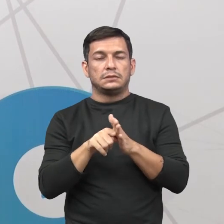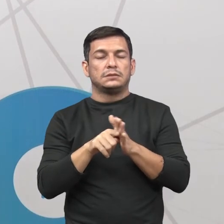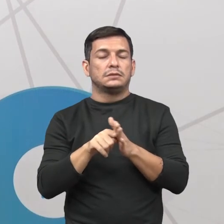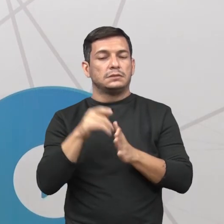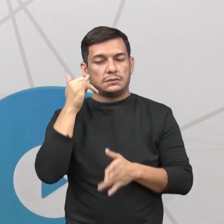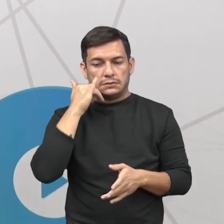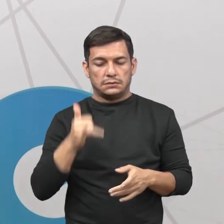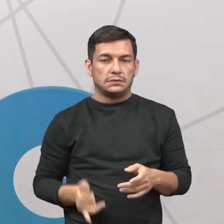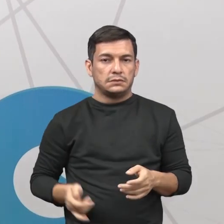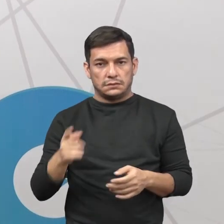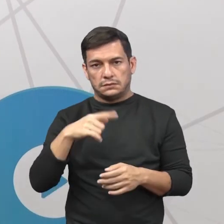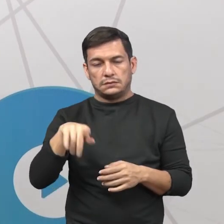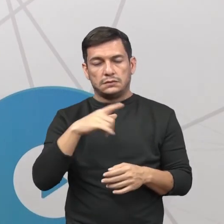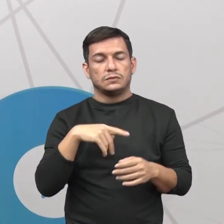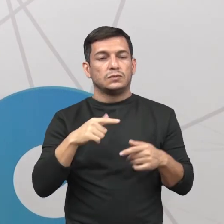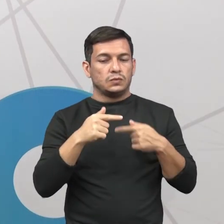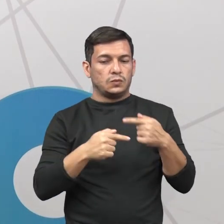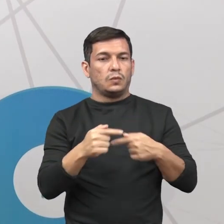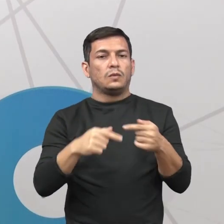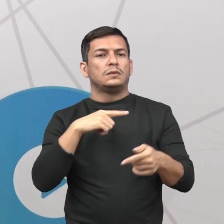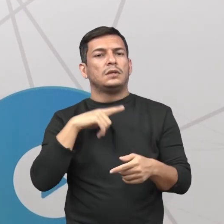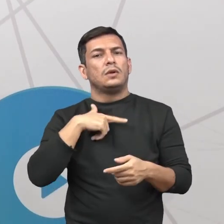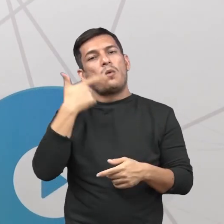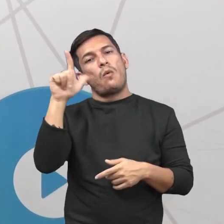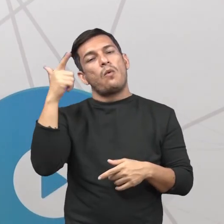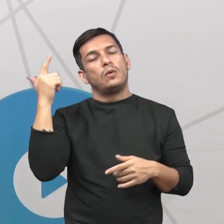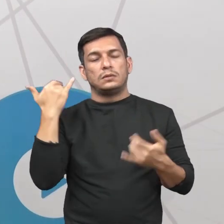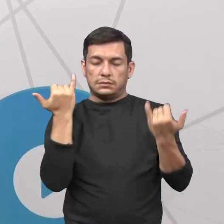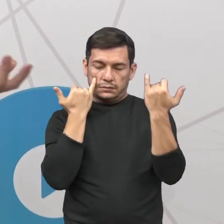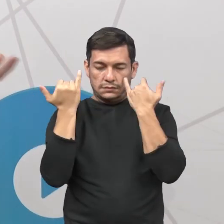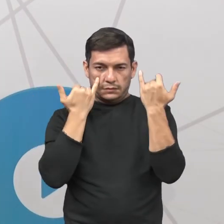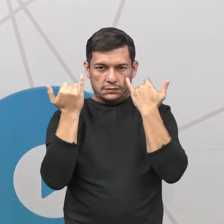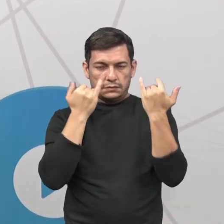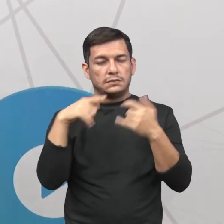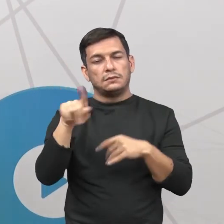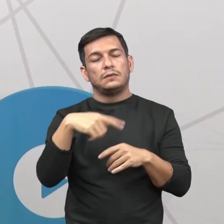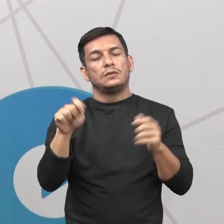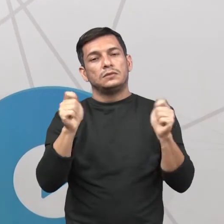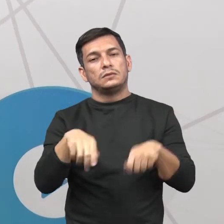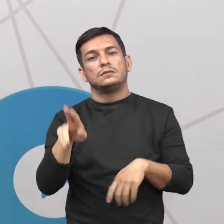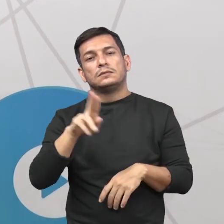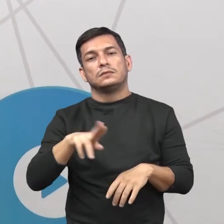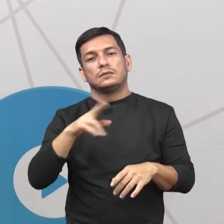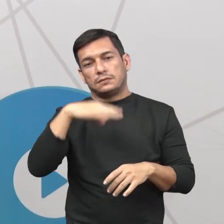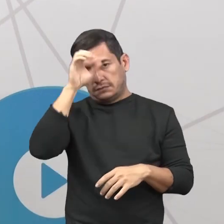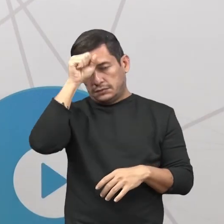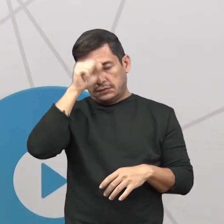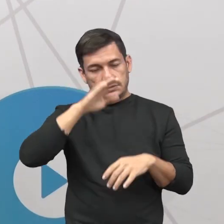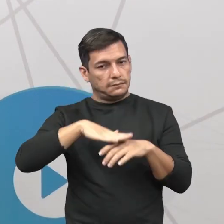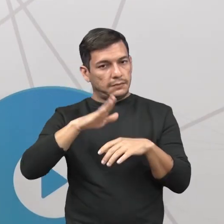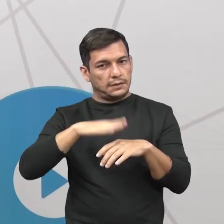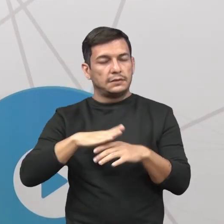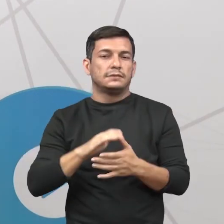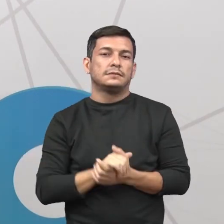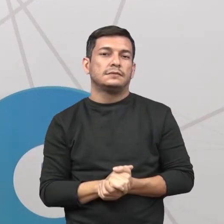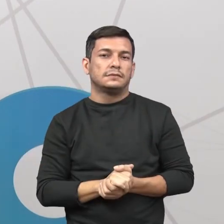as aulas. Pesquisem no celular de vocês. O Google tem muitas outras informações